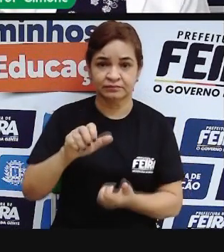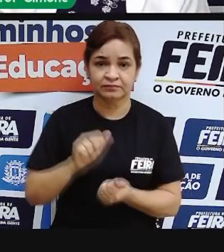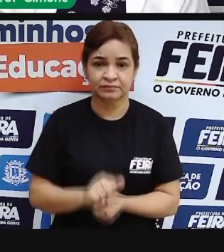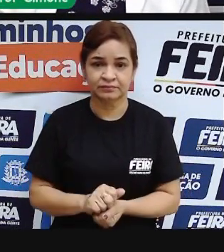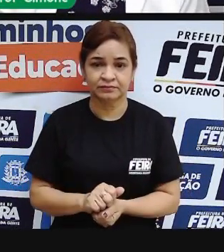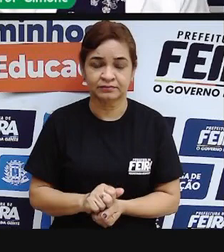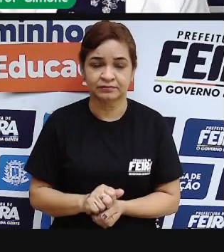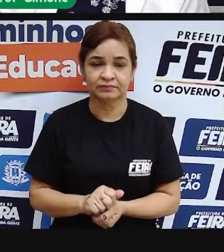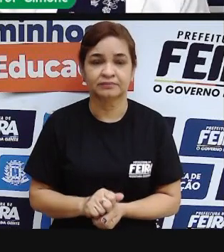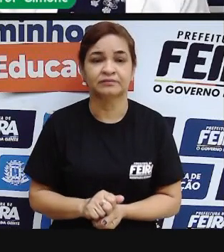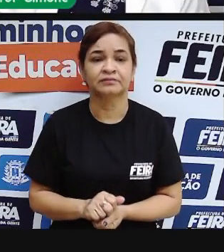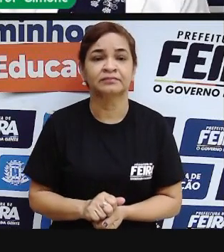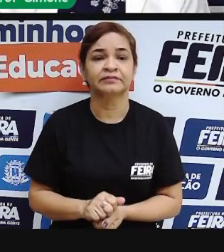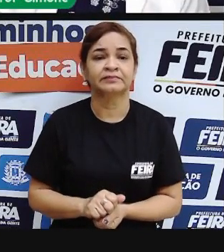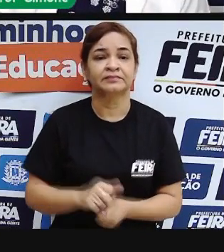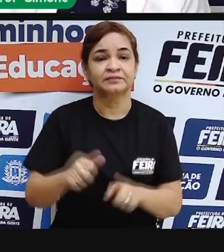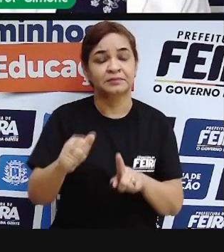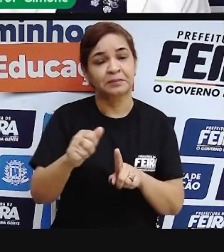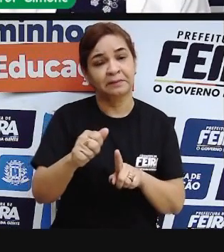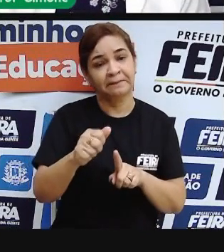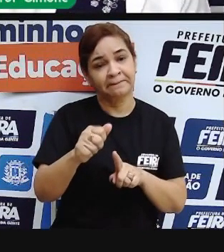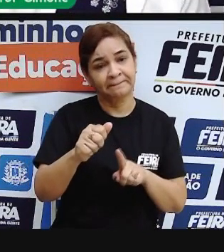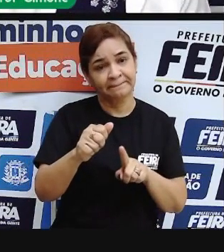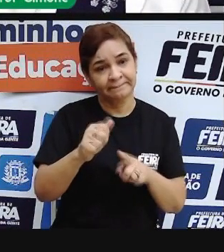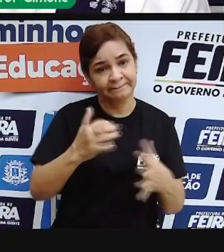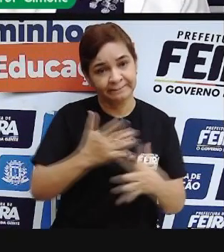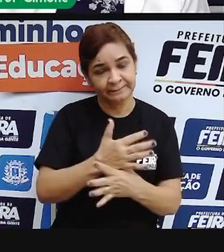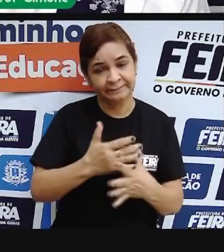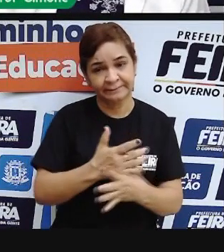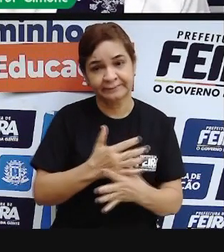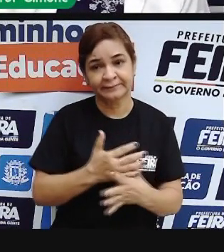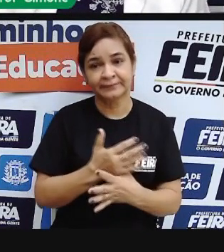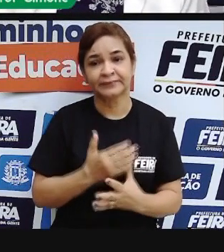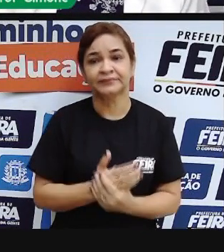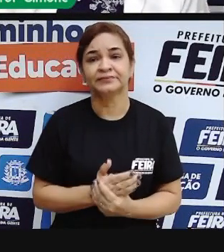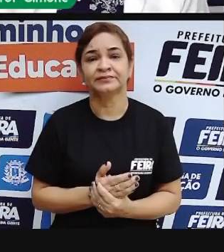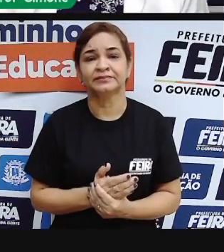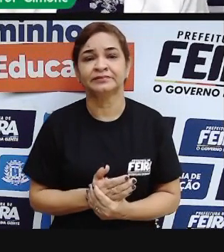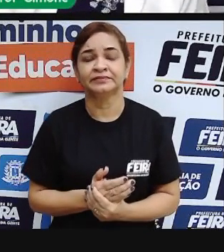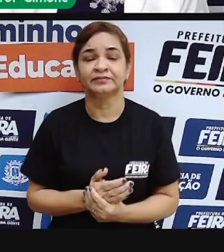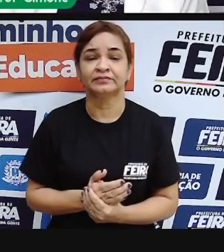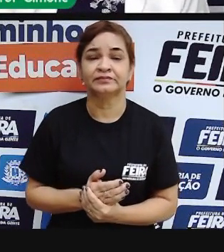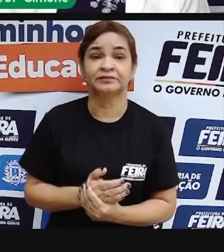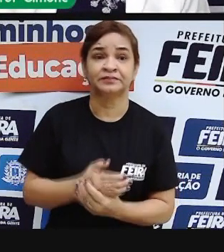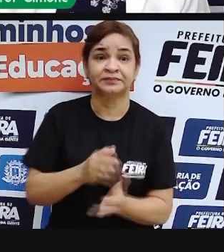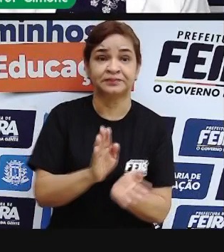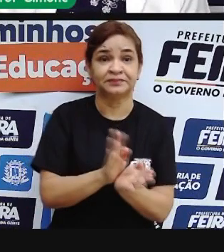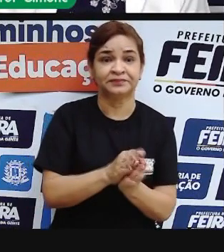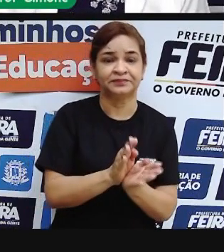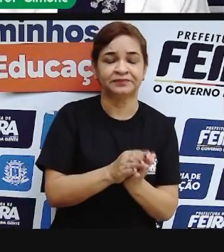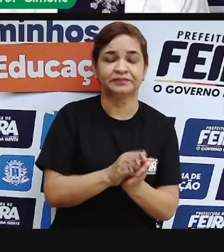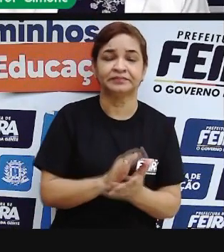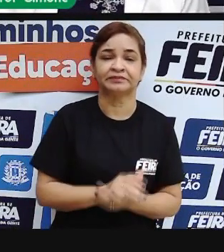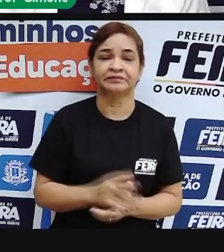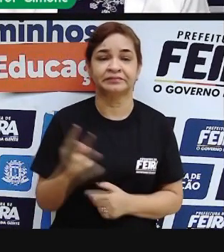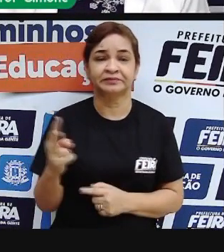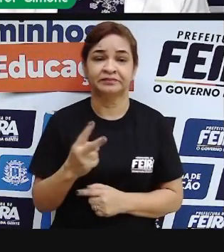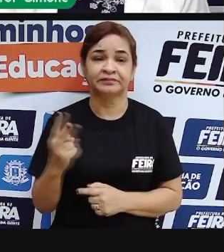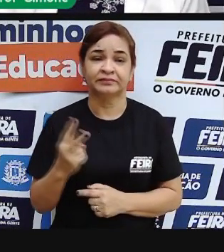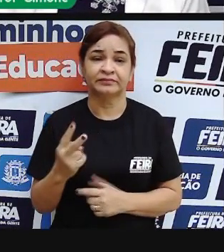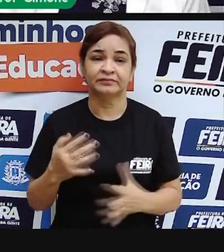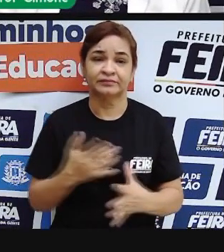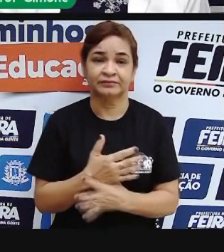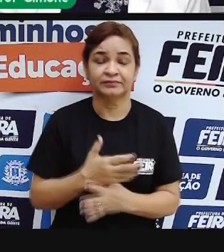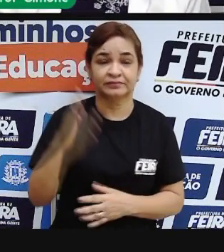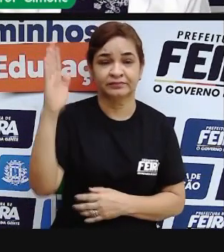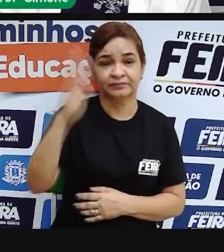de Campina Grande, na Paraíba, e Caruaru, em Pernambuco. Pois é, nessas duas cidades brasileiras